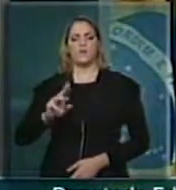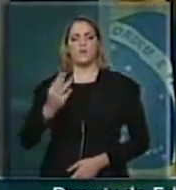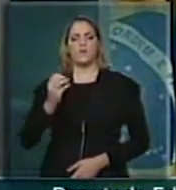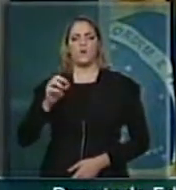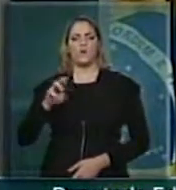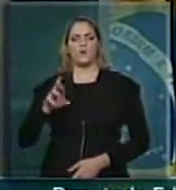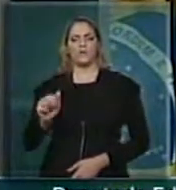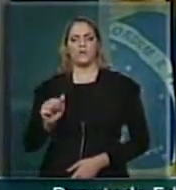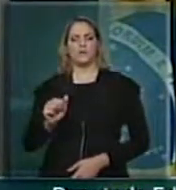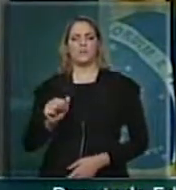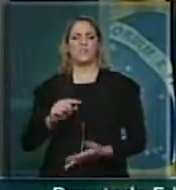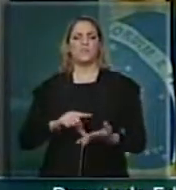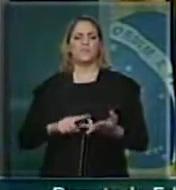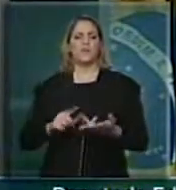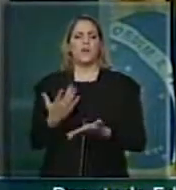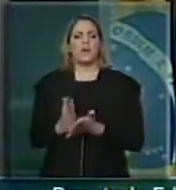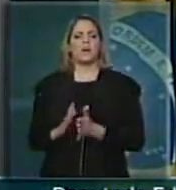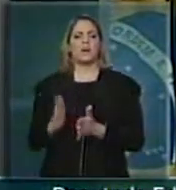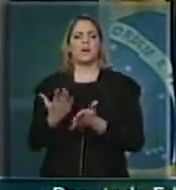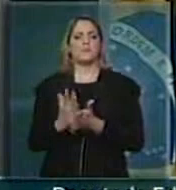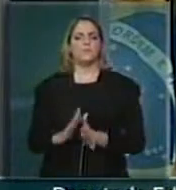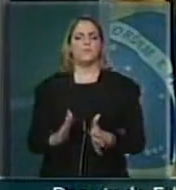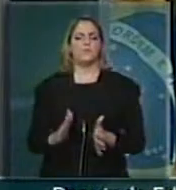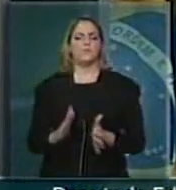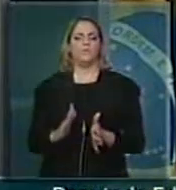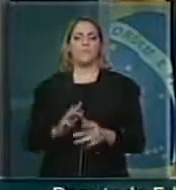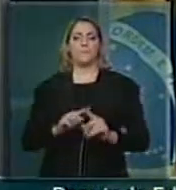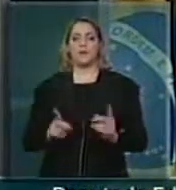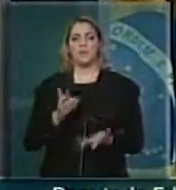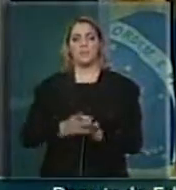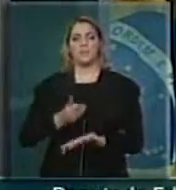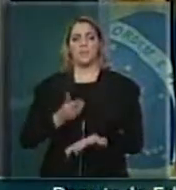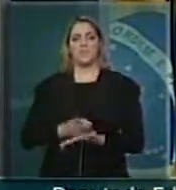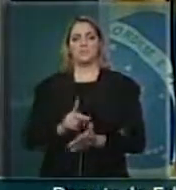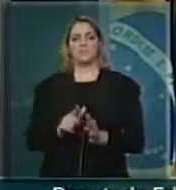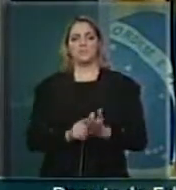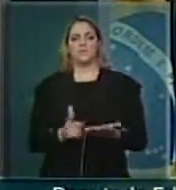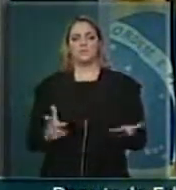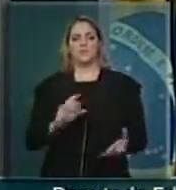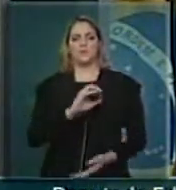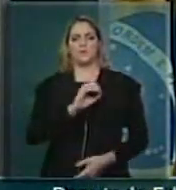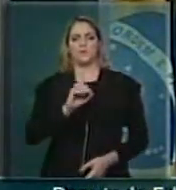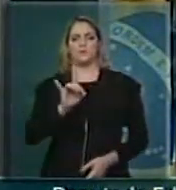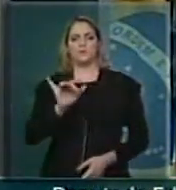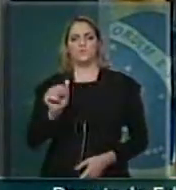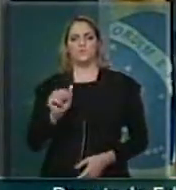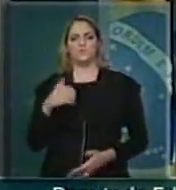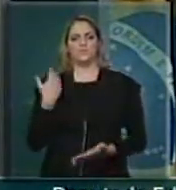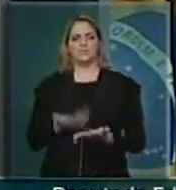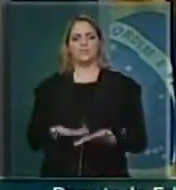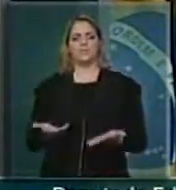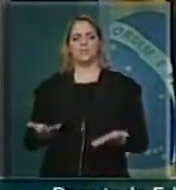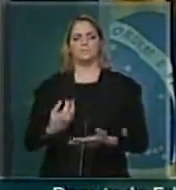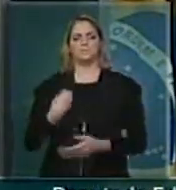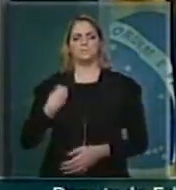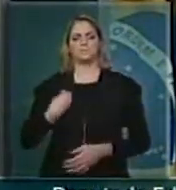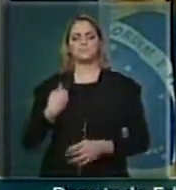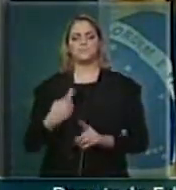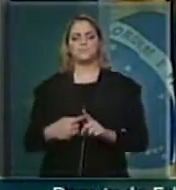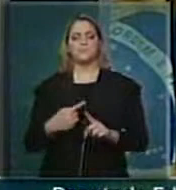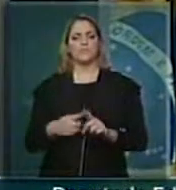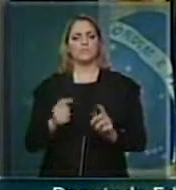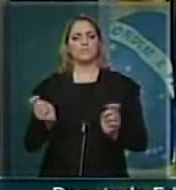que deixaram de existir ao longo do tempo. O jornal O Dia permanece como uma tribuna que